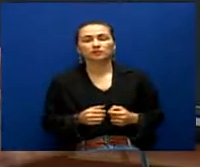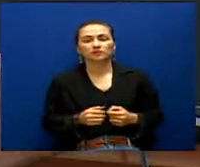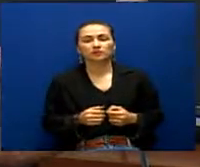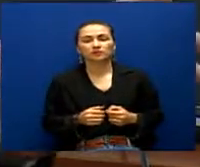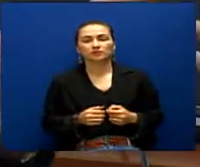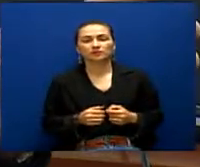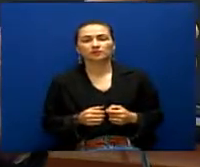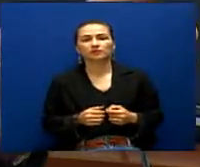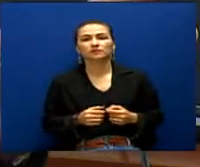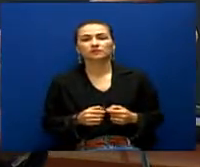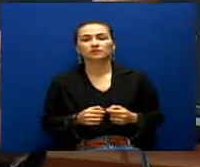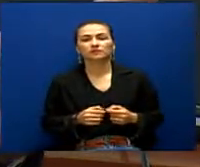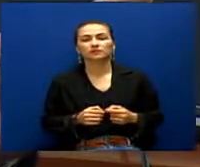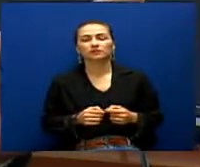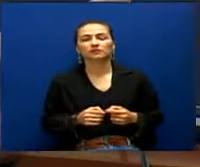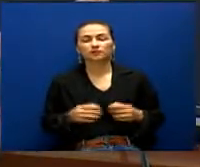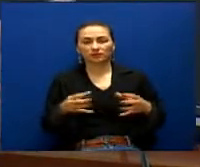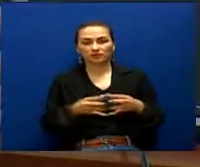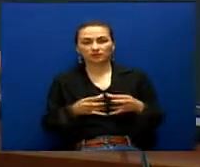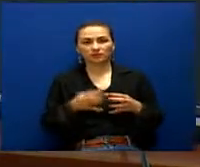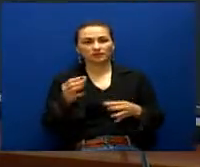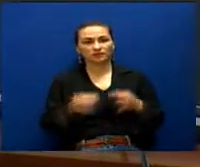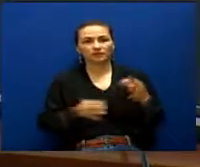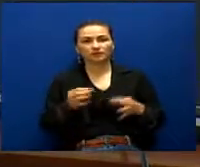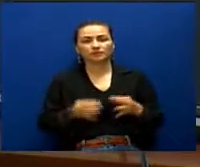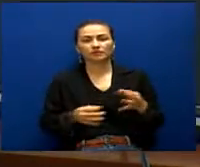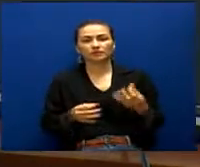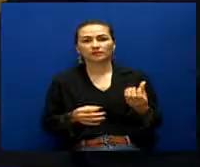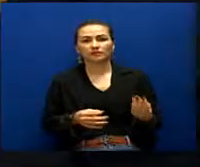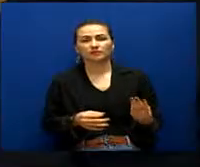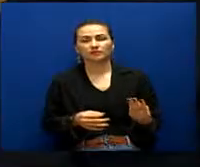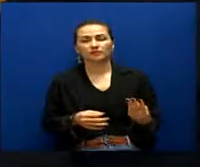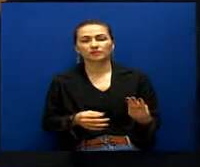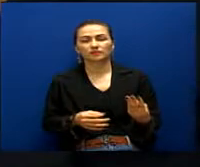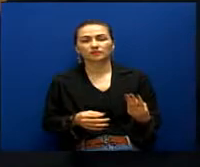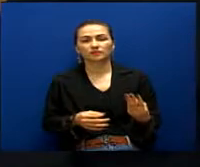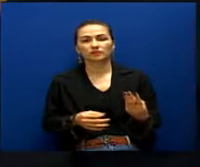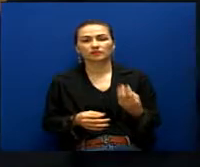Tá favorável. Foi quebrado a Comissão de Justiça. A 3 e 6, como que está? É,